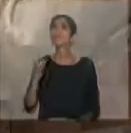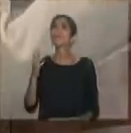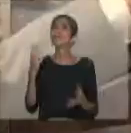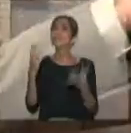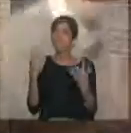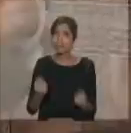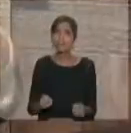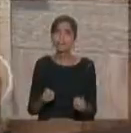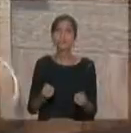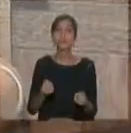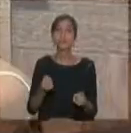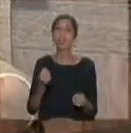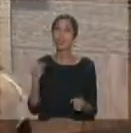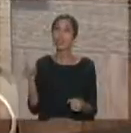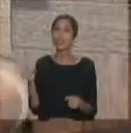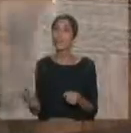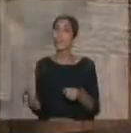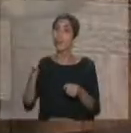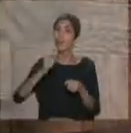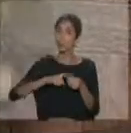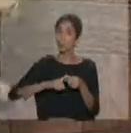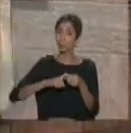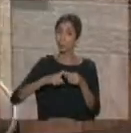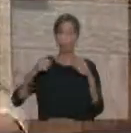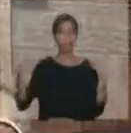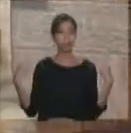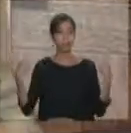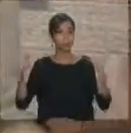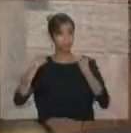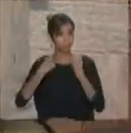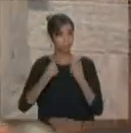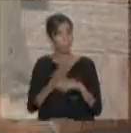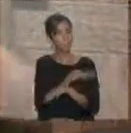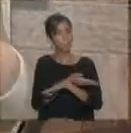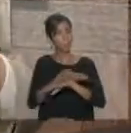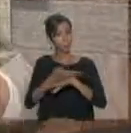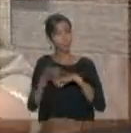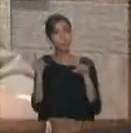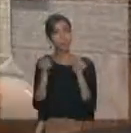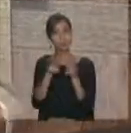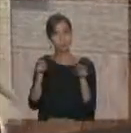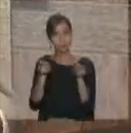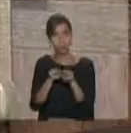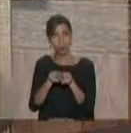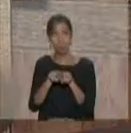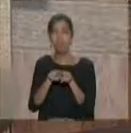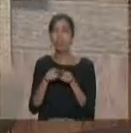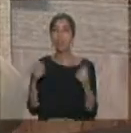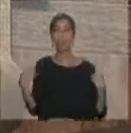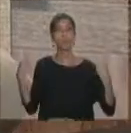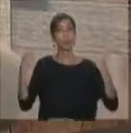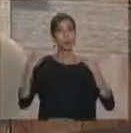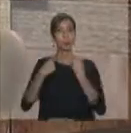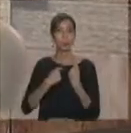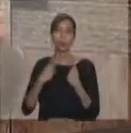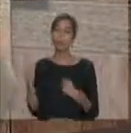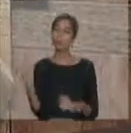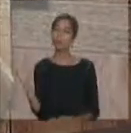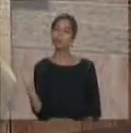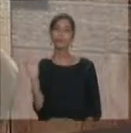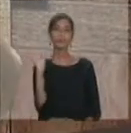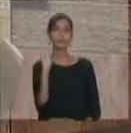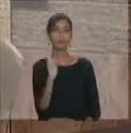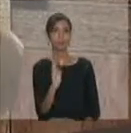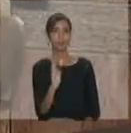ele voltou lá, a cadeira dele, pegou o paletó, também branco, vestiu, e os dois saíram, eu